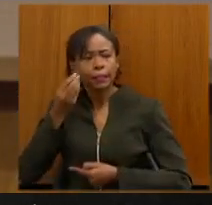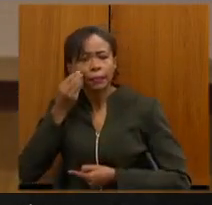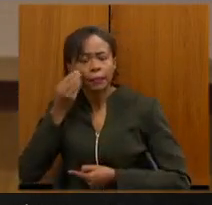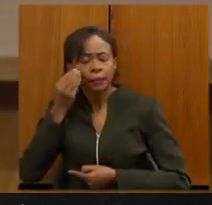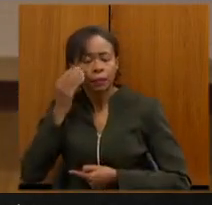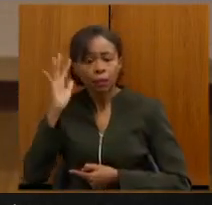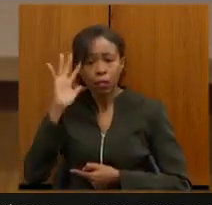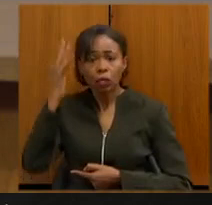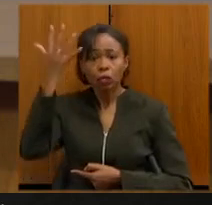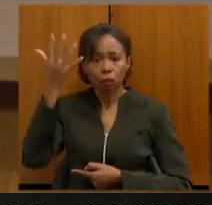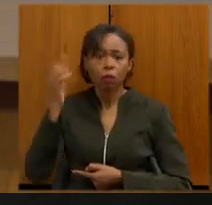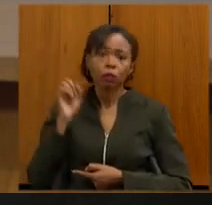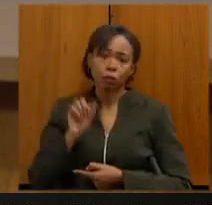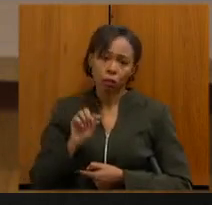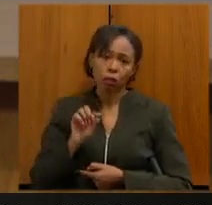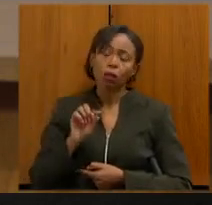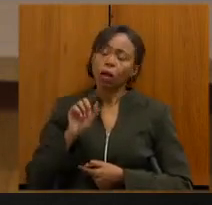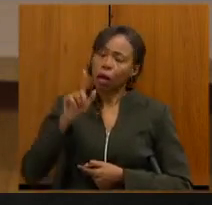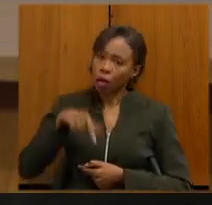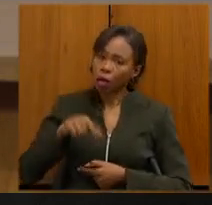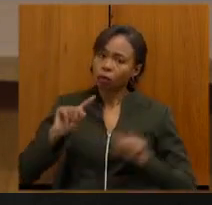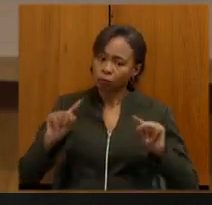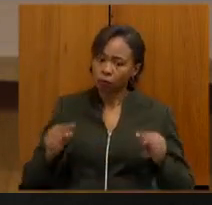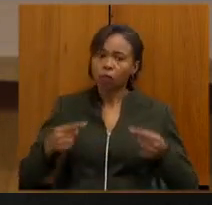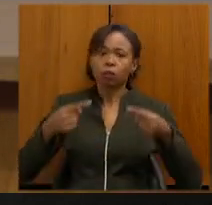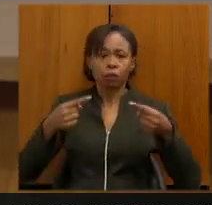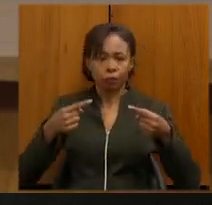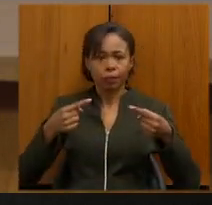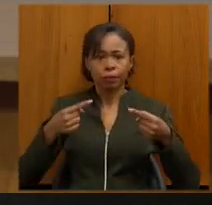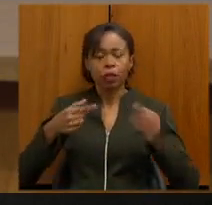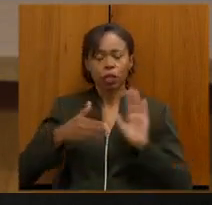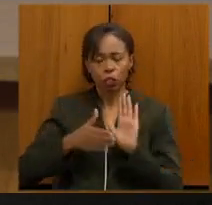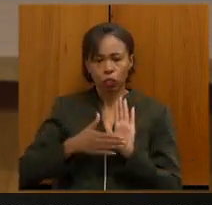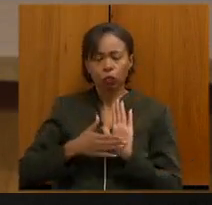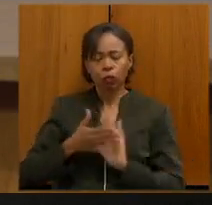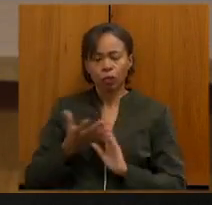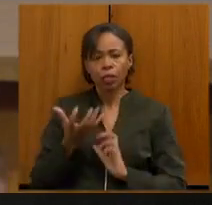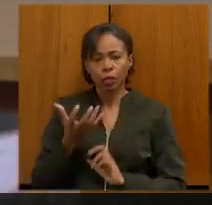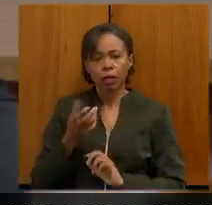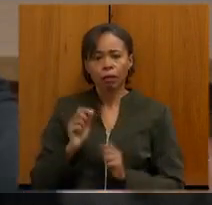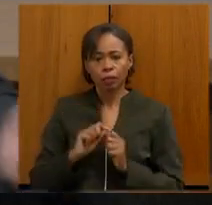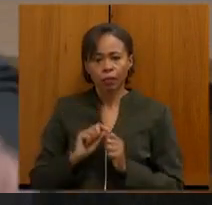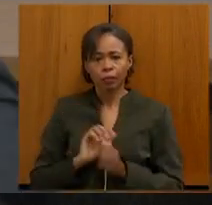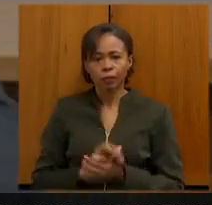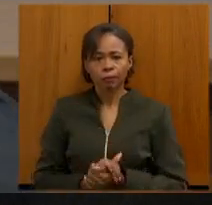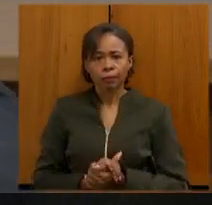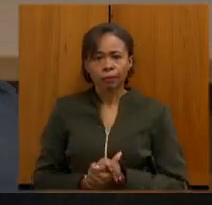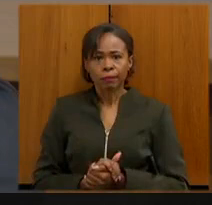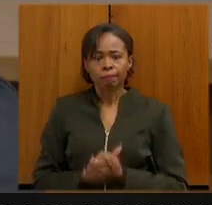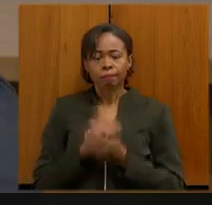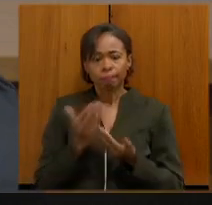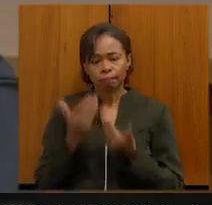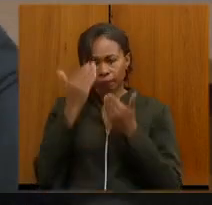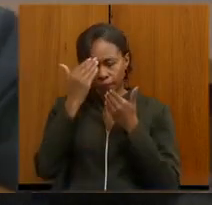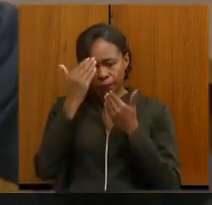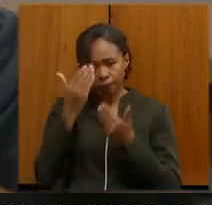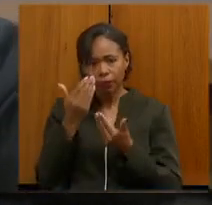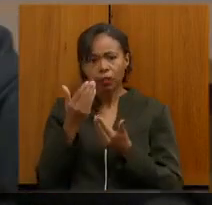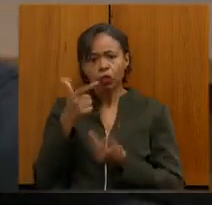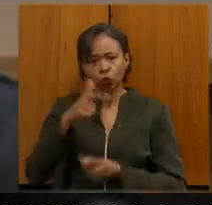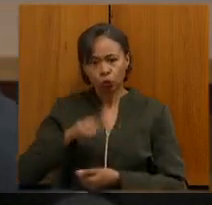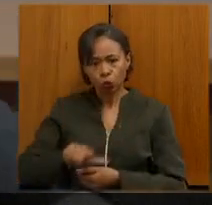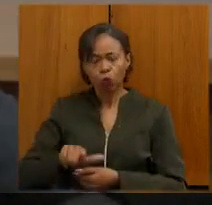para tratar do caso conosco é sempre um desafio também é o que a gente se propõe a fazer então Agradeço pela oportunidade